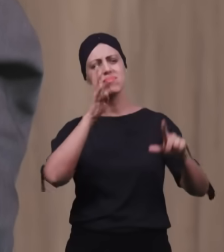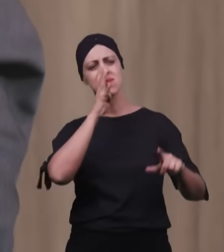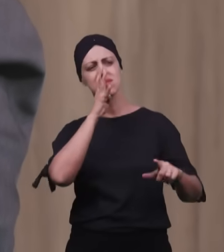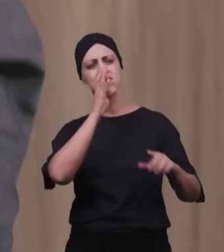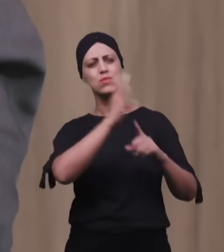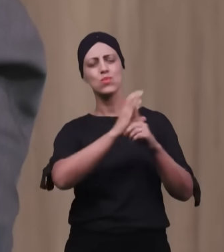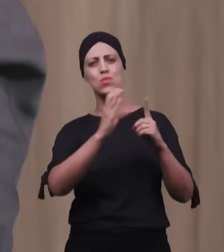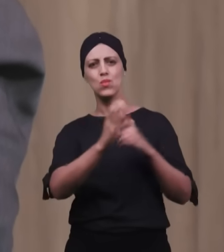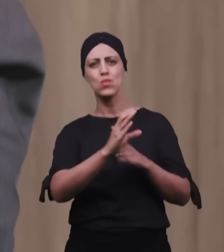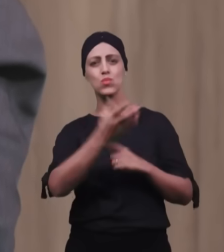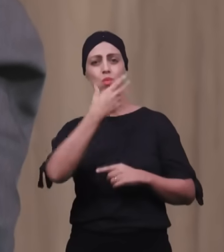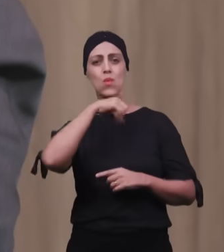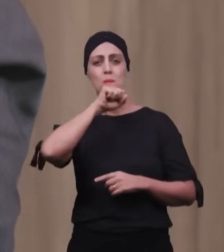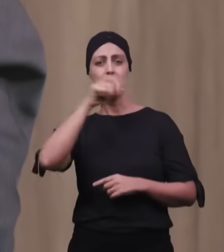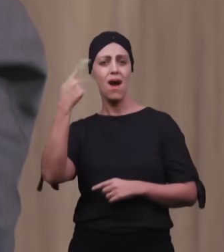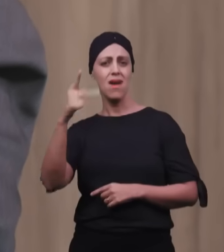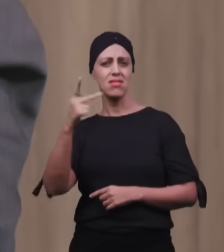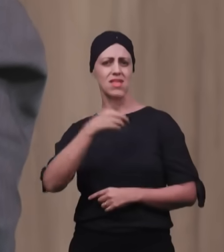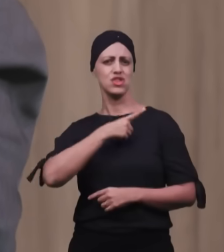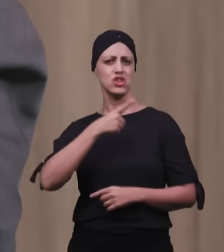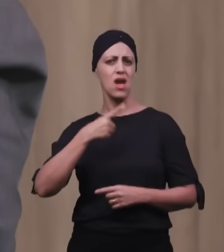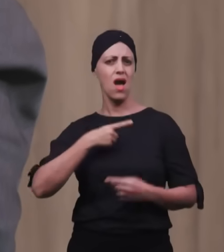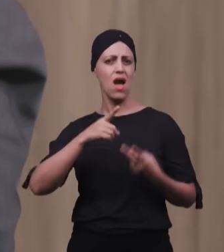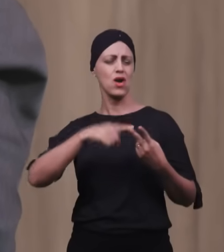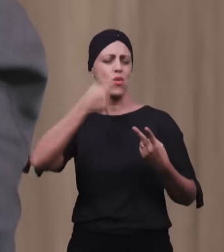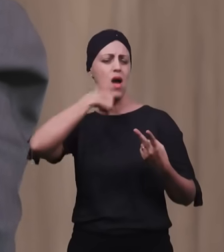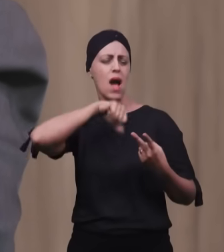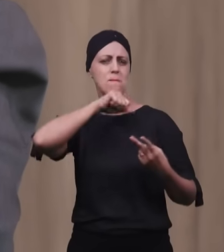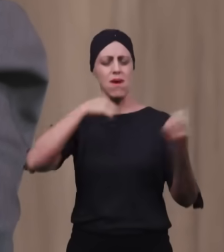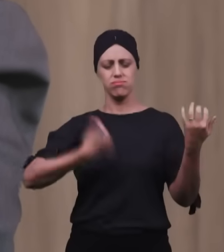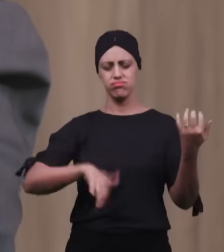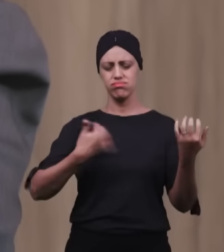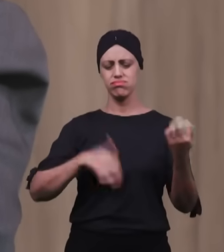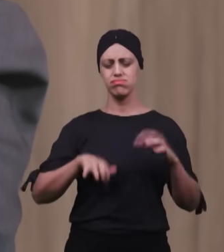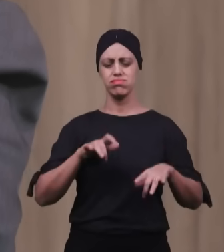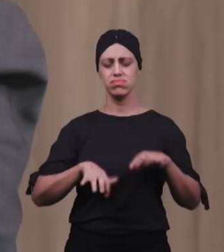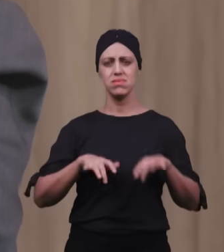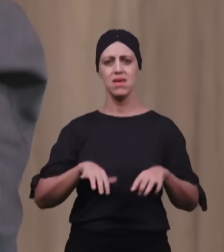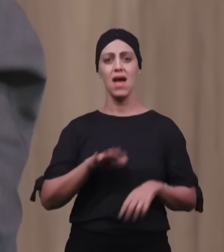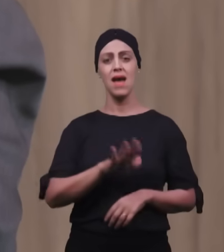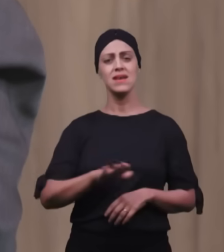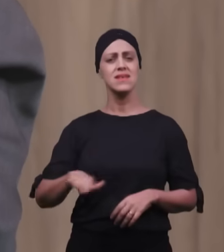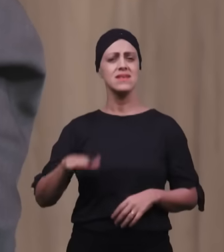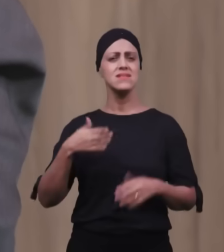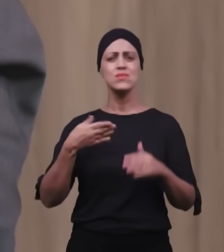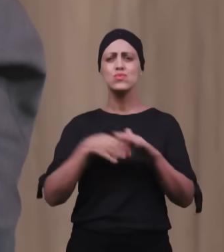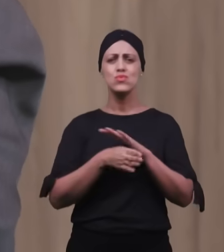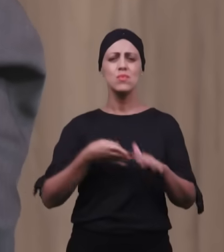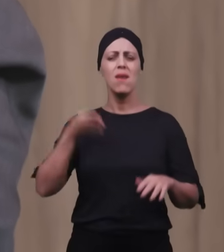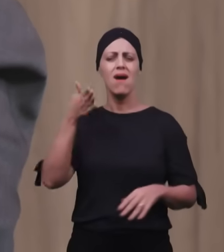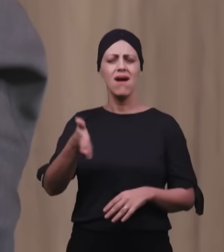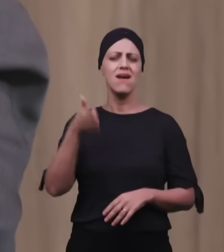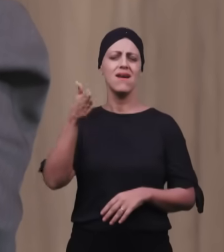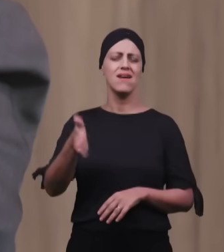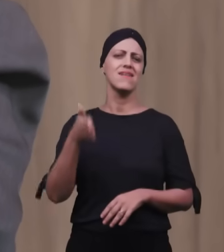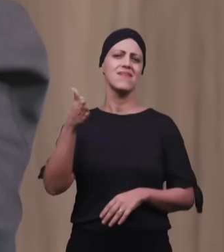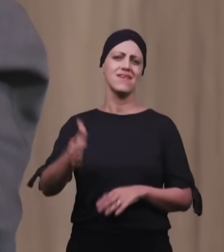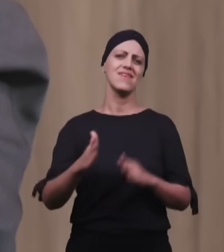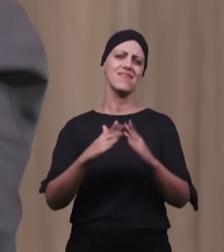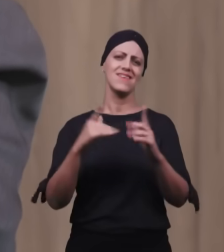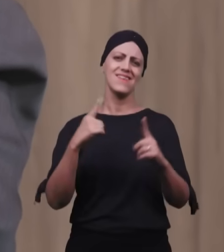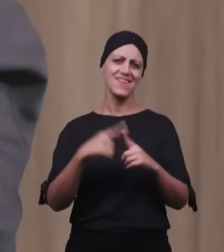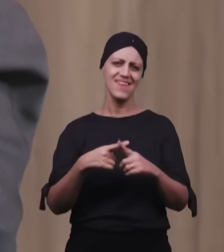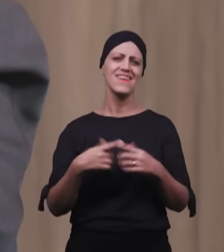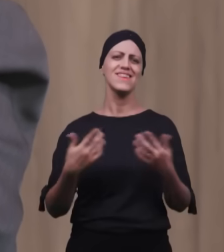o pai um diácono a mãe instrumentista as crianças acostumada a receber o ensino da igreja né